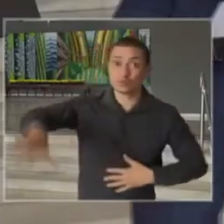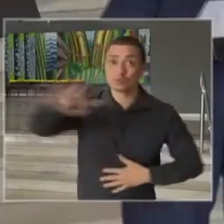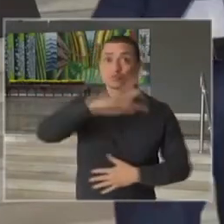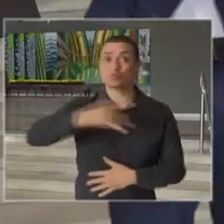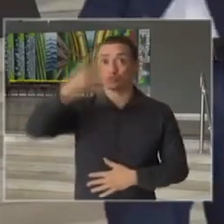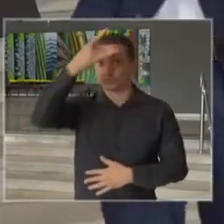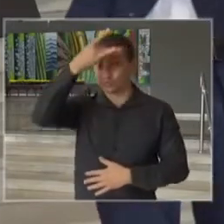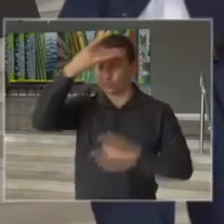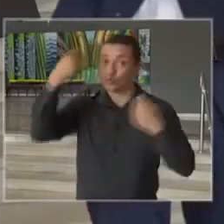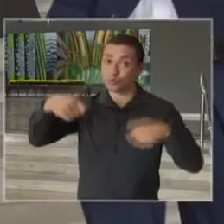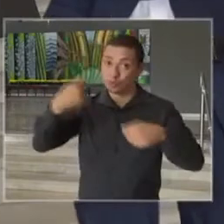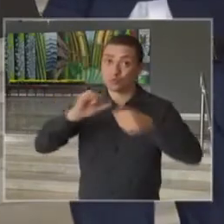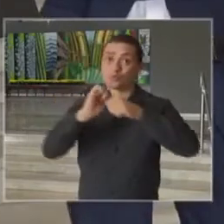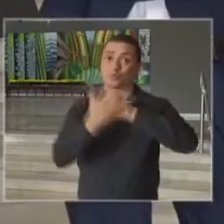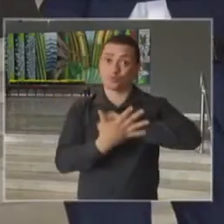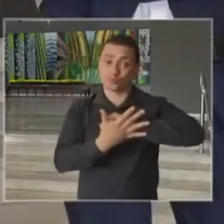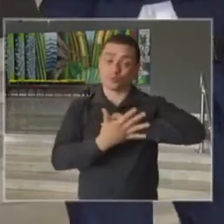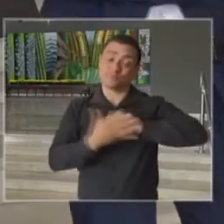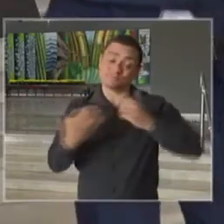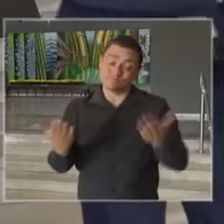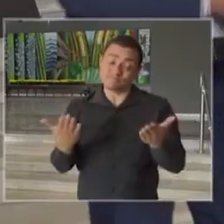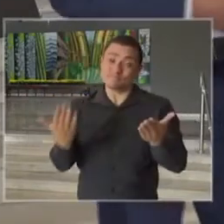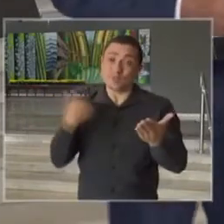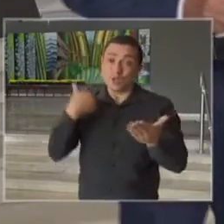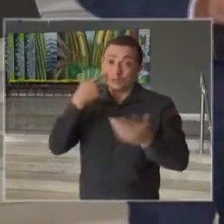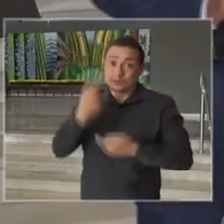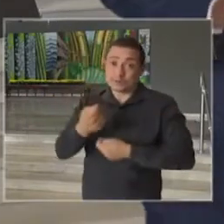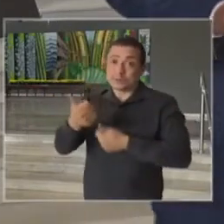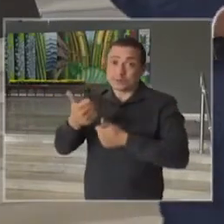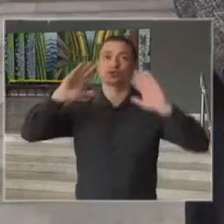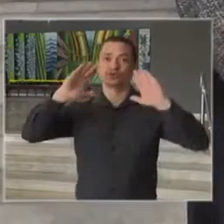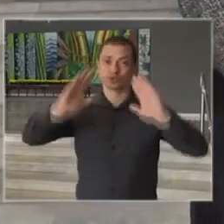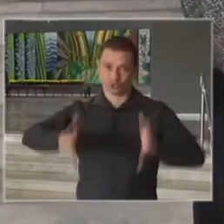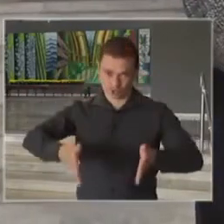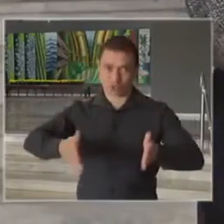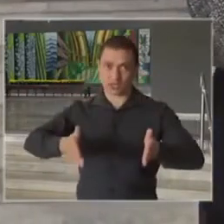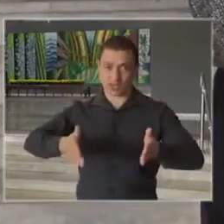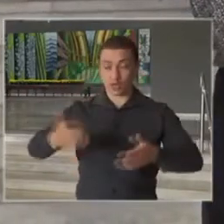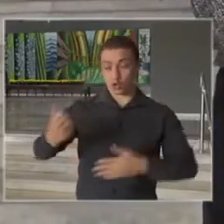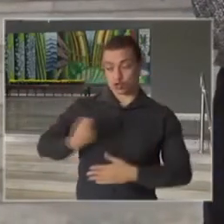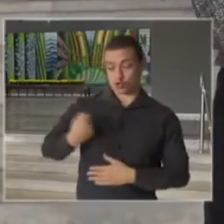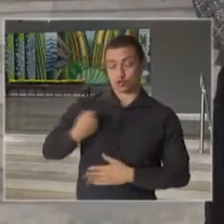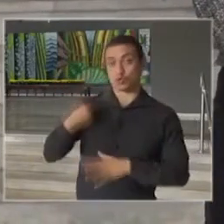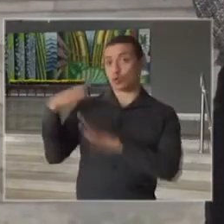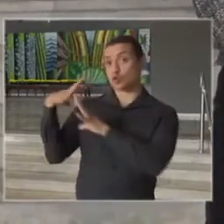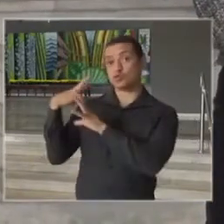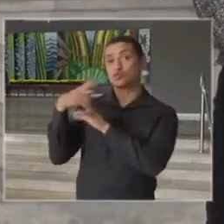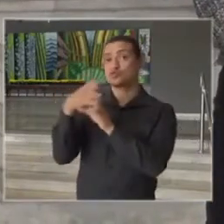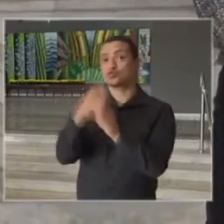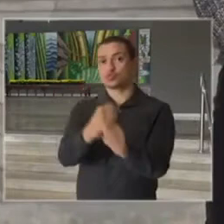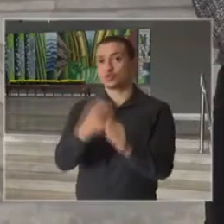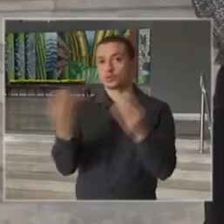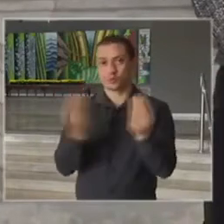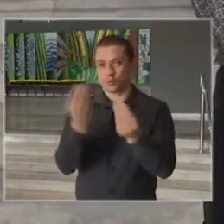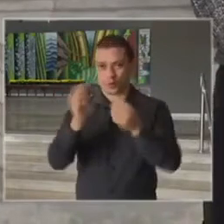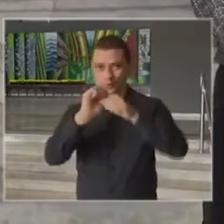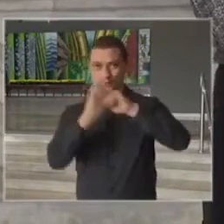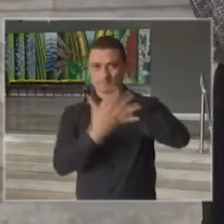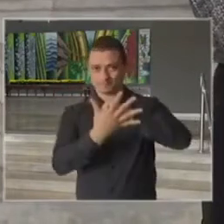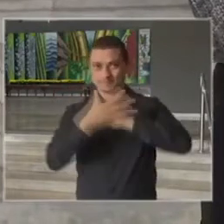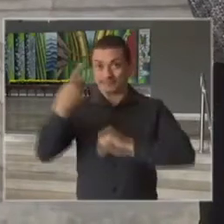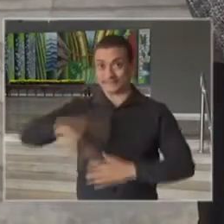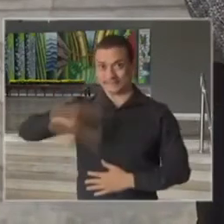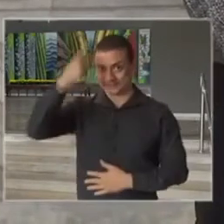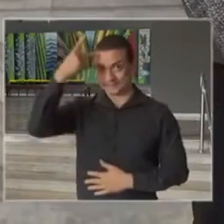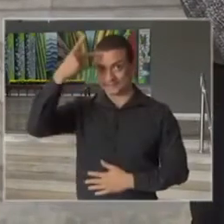essa pandemia e é nesse sentido que essas medidas são anunciadas. Alguns números dessa redução de ocupação nos hospitais de